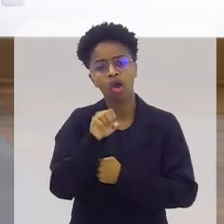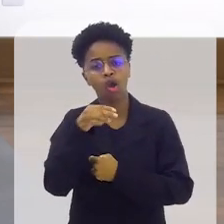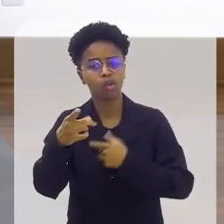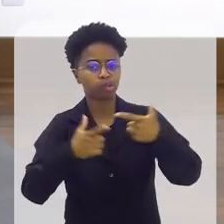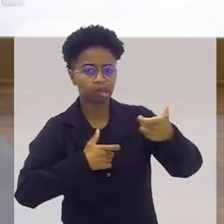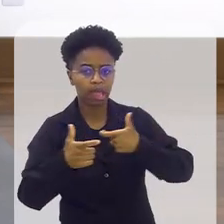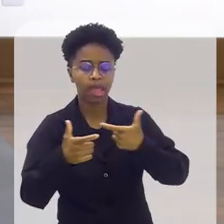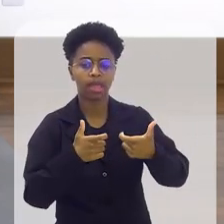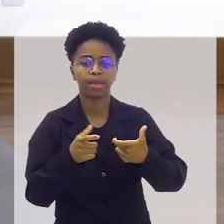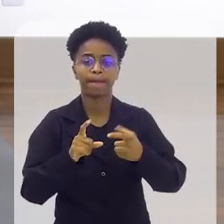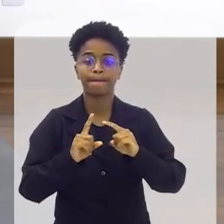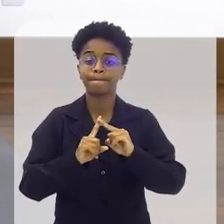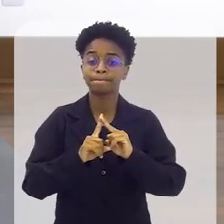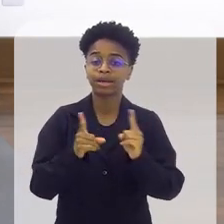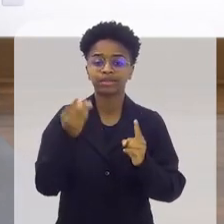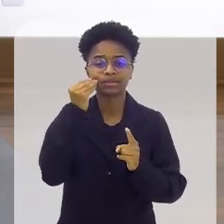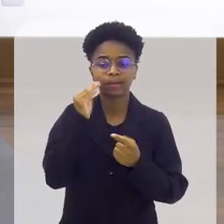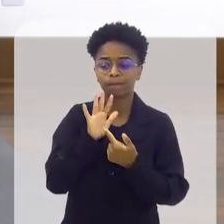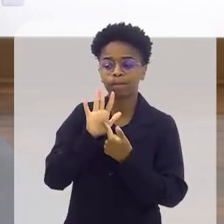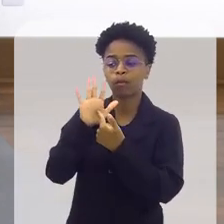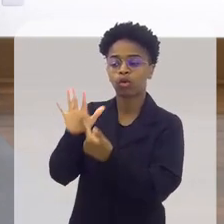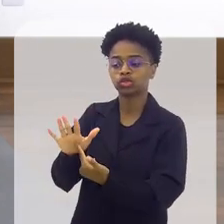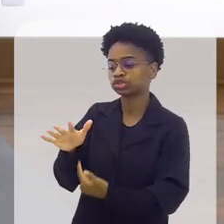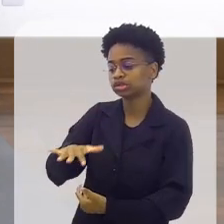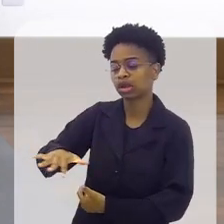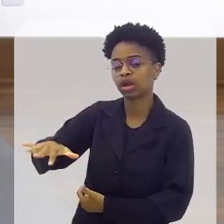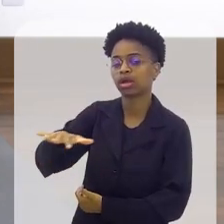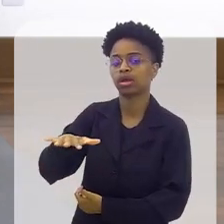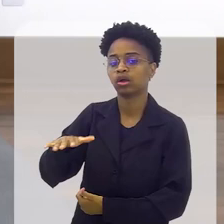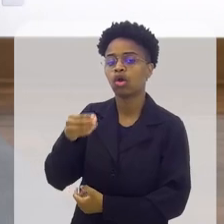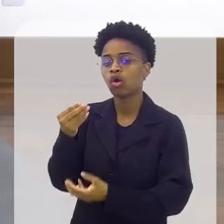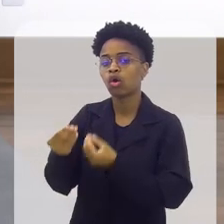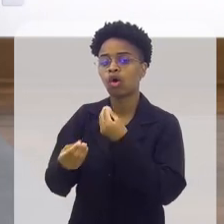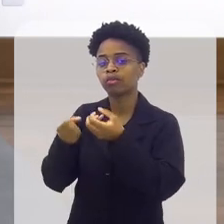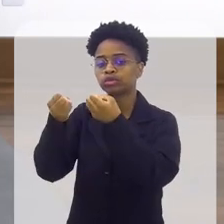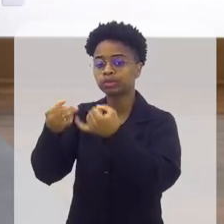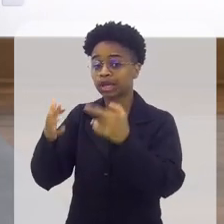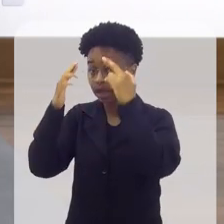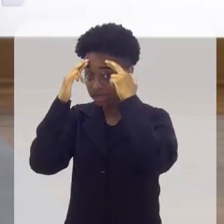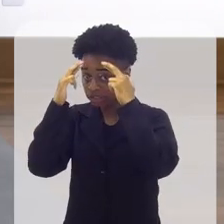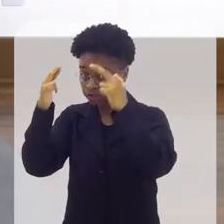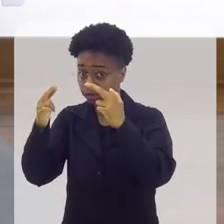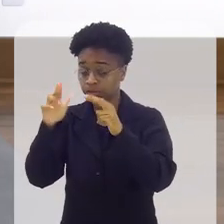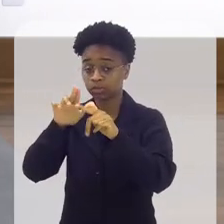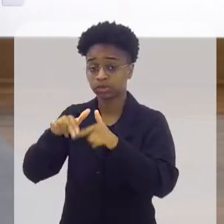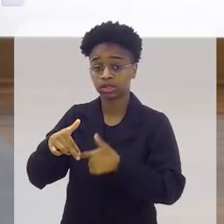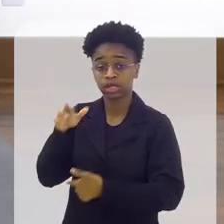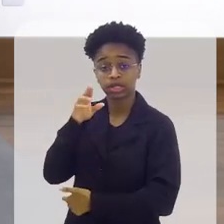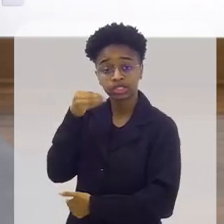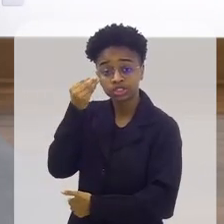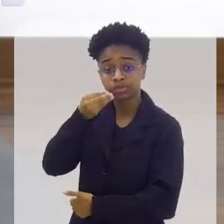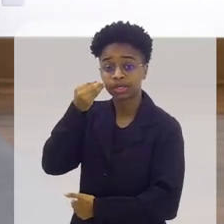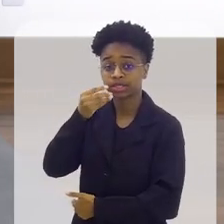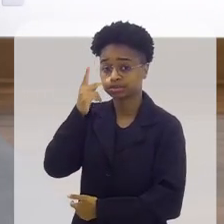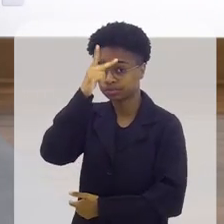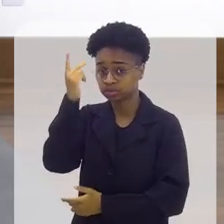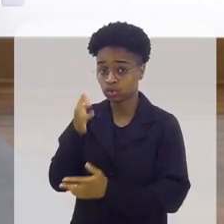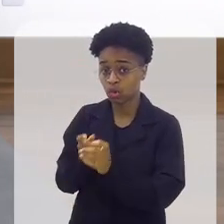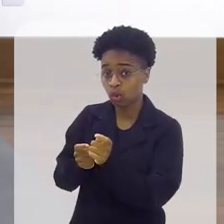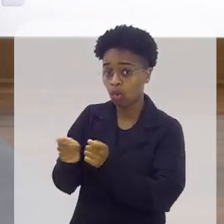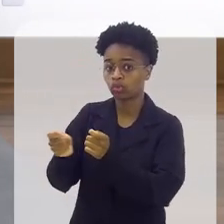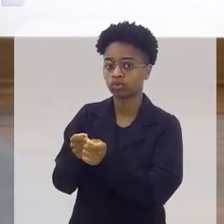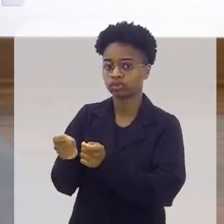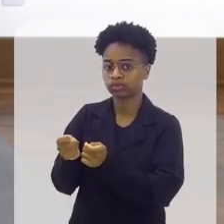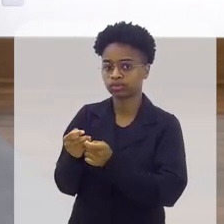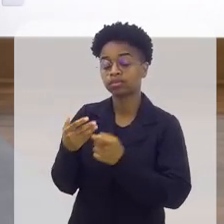a uma dinâmica de batalha, para tentar trazer esse outro lado. Como falar de respeito através de uma experiência que o jogador é que